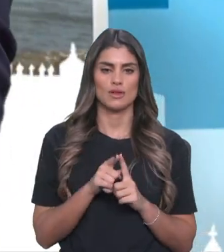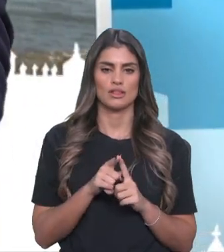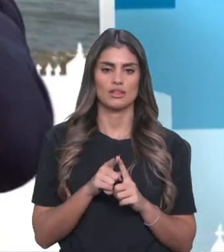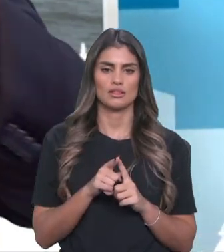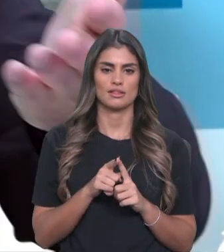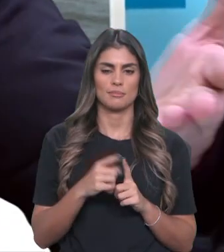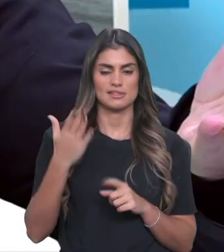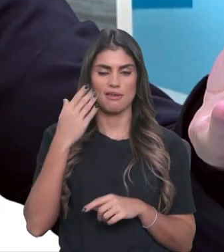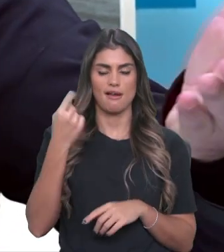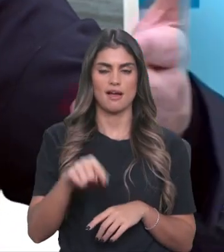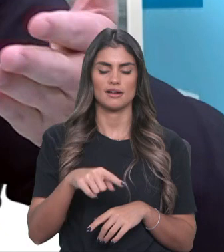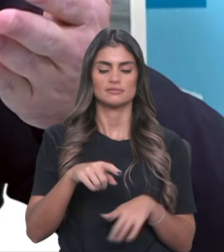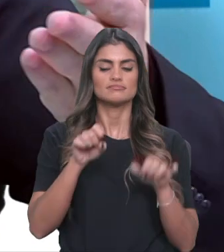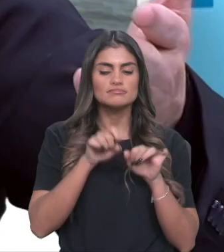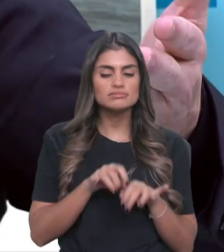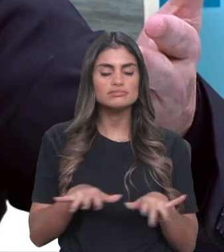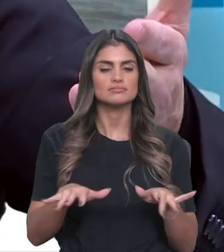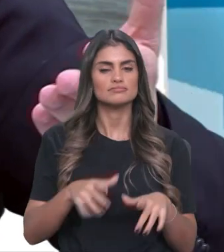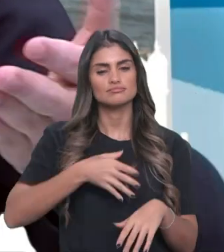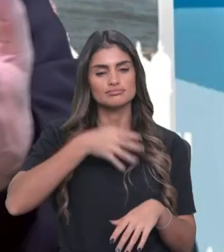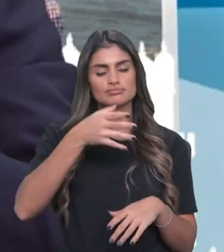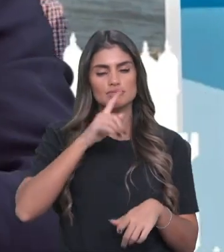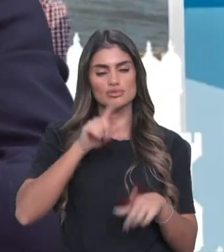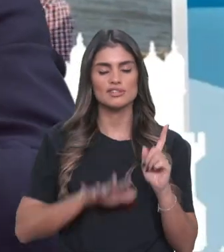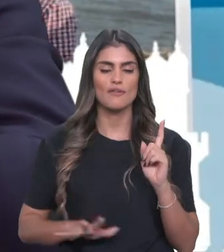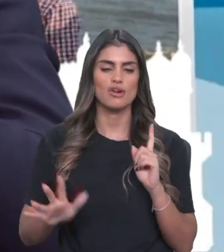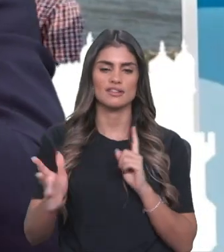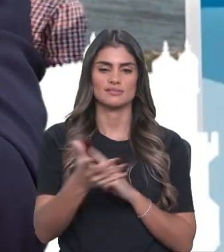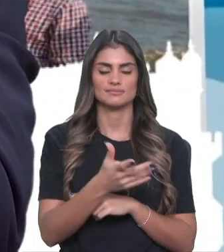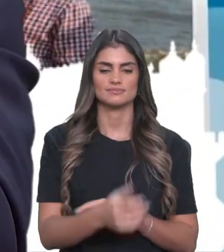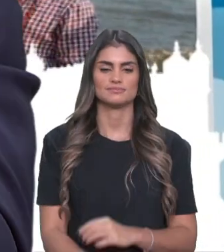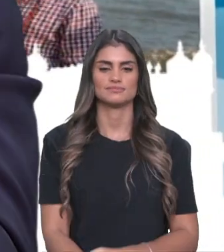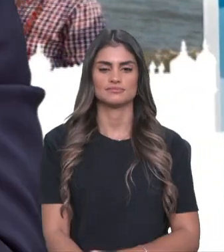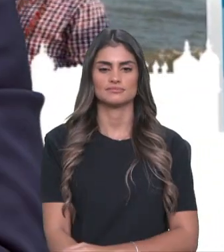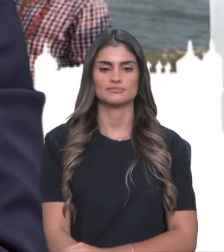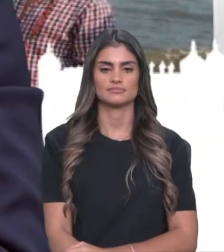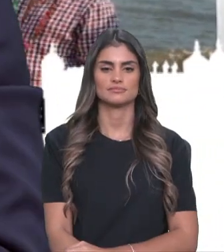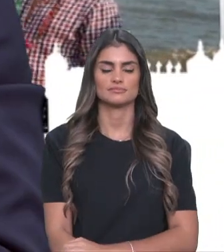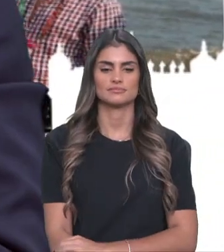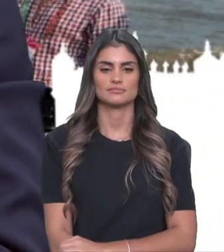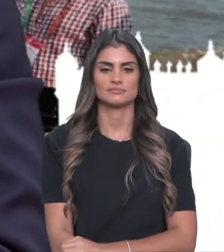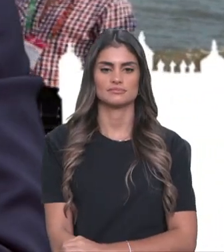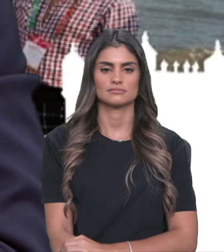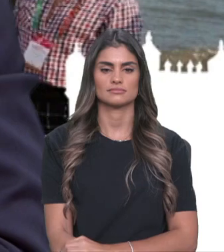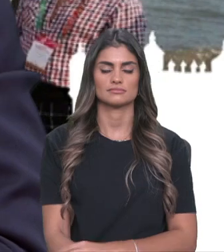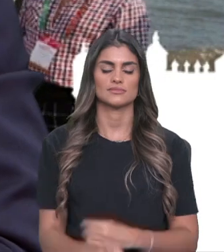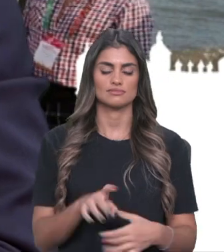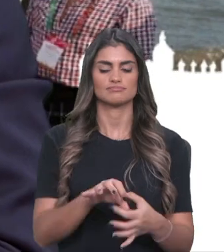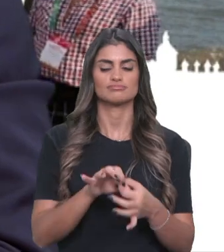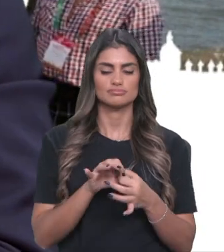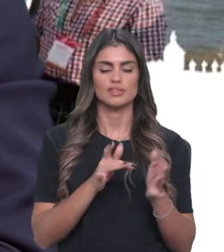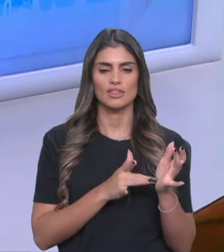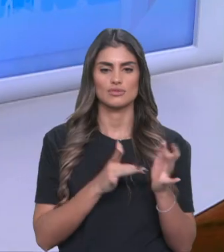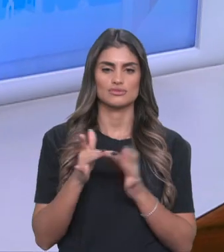é para ser partilhado e ser comunicado aos outros. O próprio ofertório na Eucaristia conduziu depois